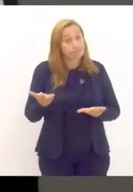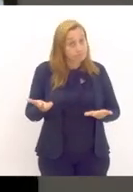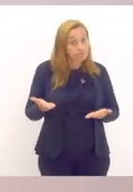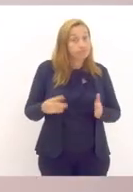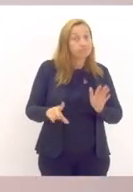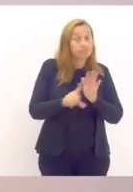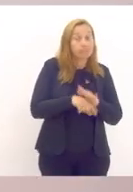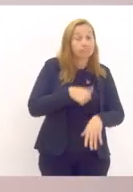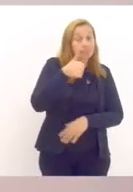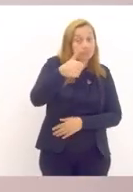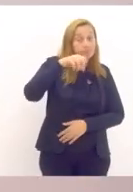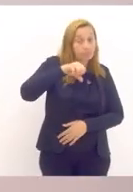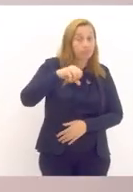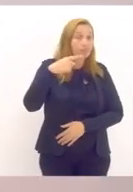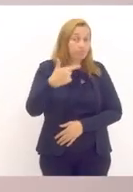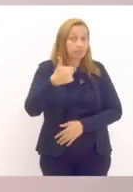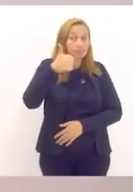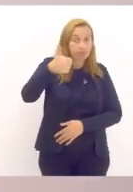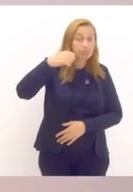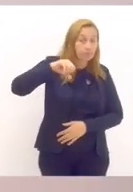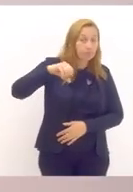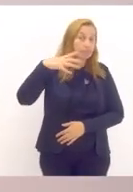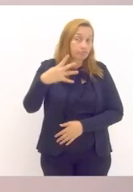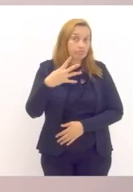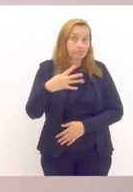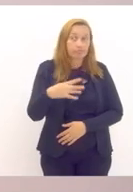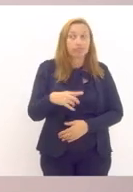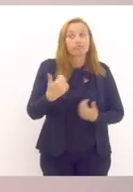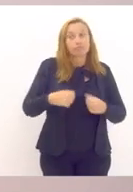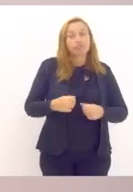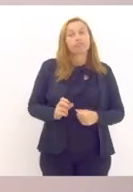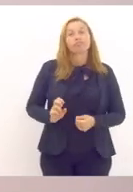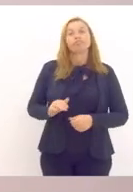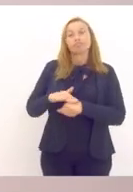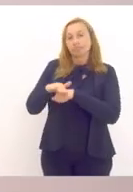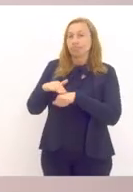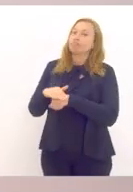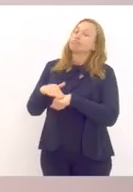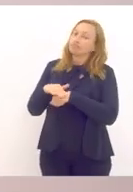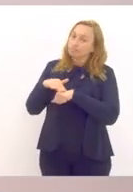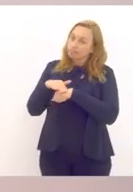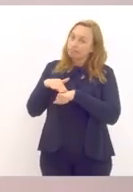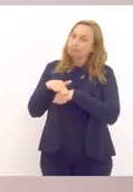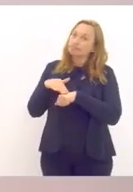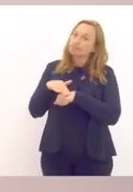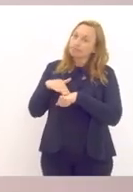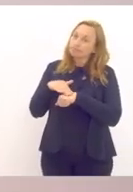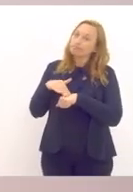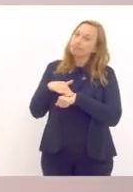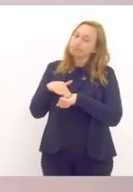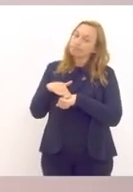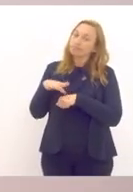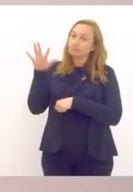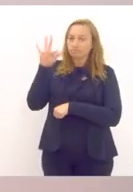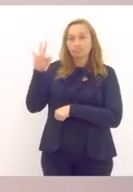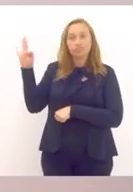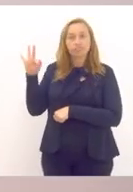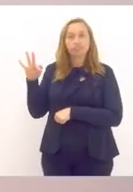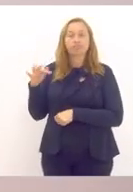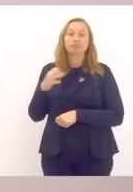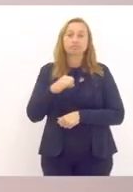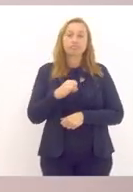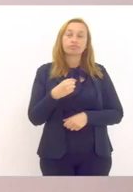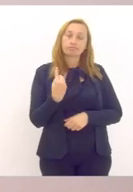leis 9.2 e 9.4, nós temos que sentar para conversar com esse nosso credor, porque afinal de contas, se a gente faz um plano, a